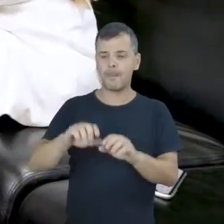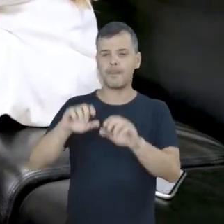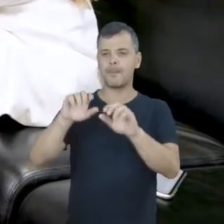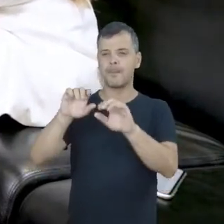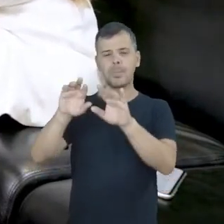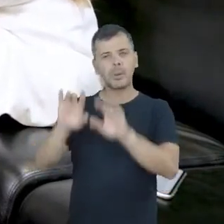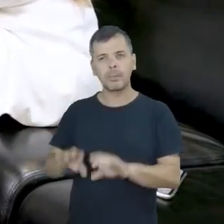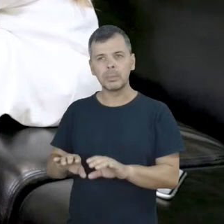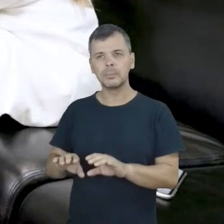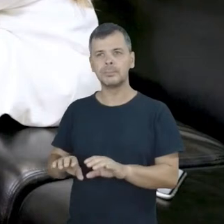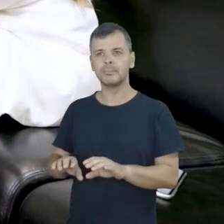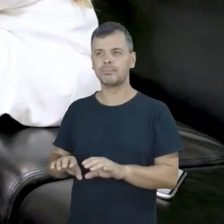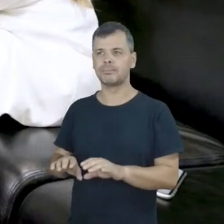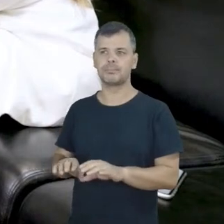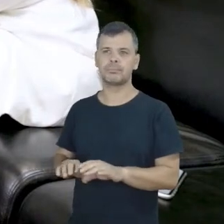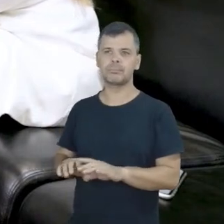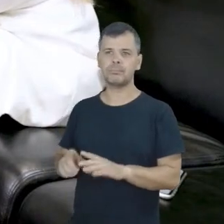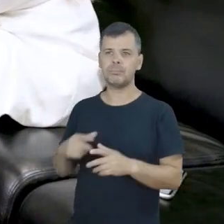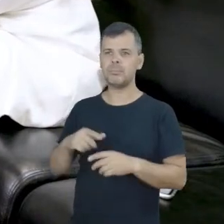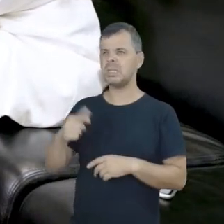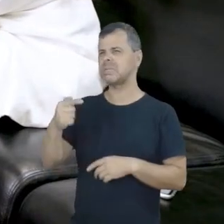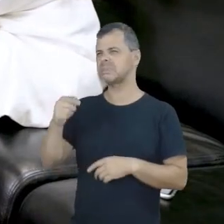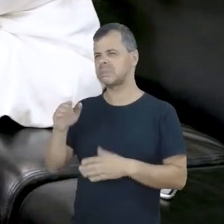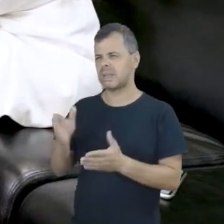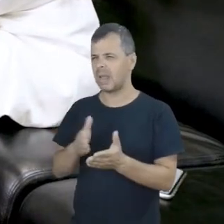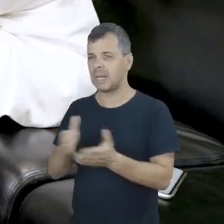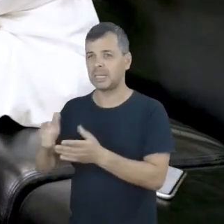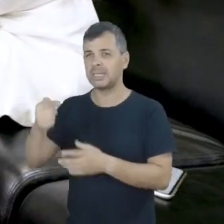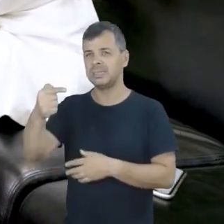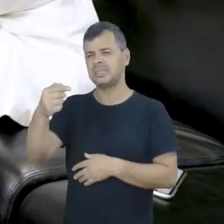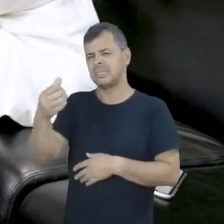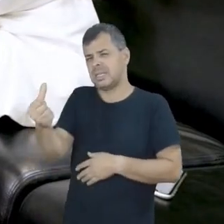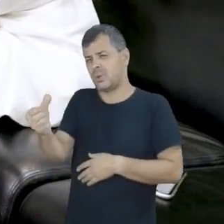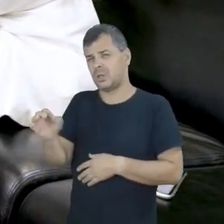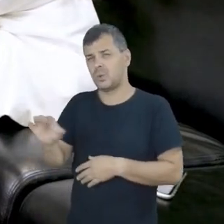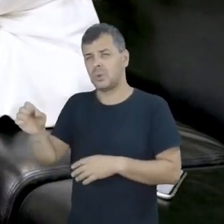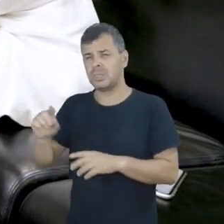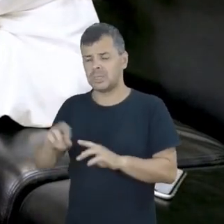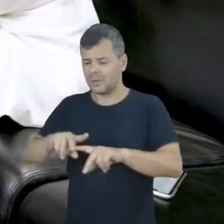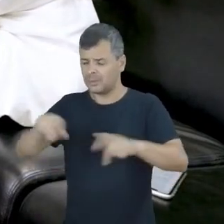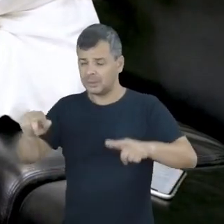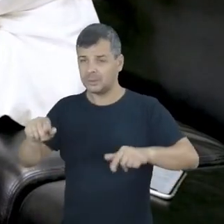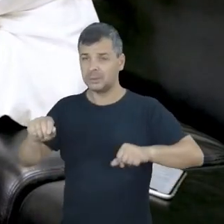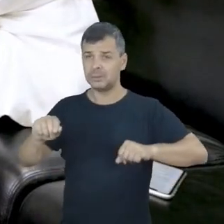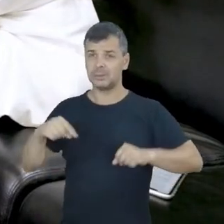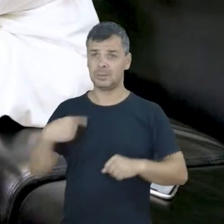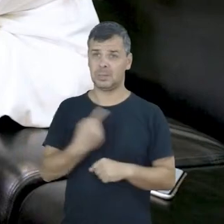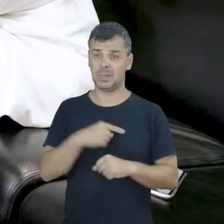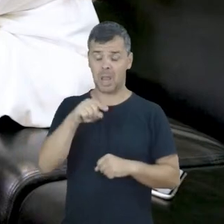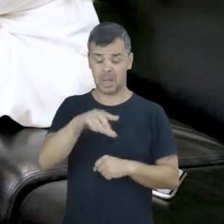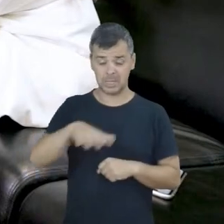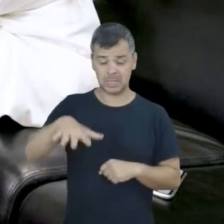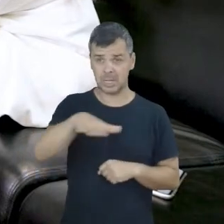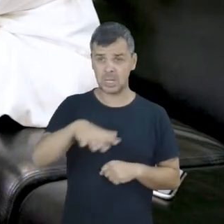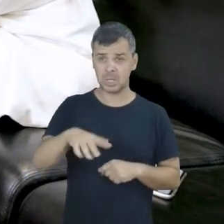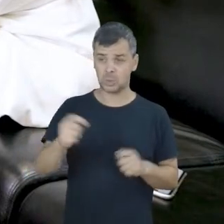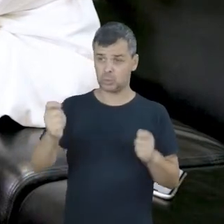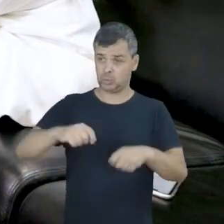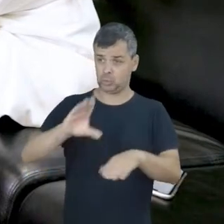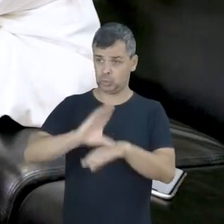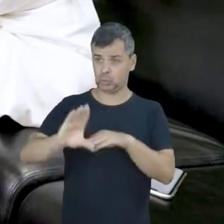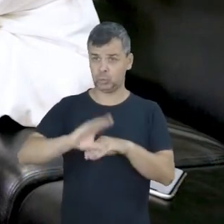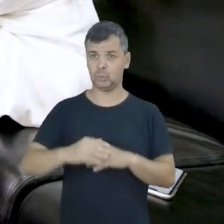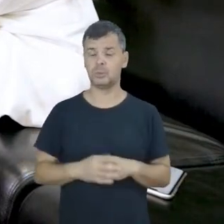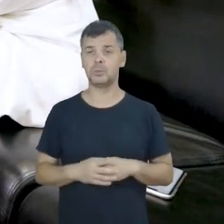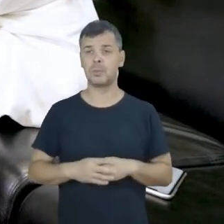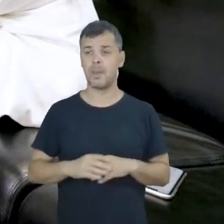programação, né? 7 trilhas, 134 cursos, ou seja, tem muitas oportunidades nessa área de capacitação.